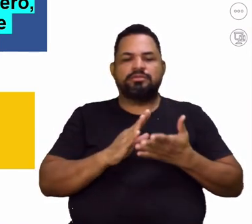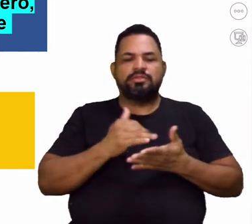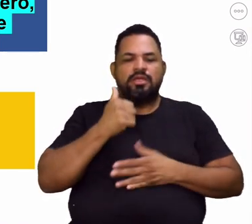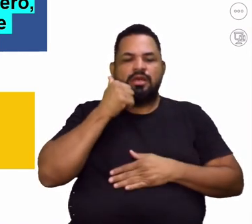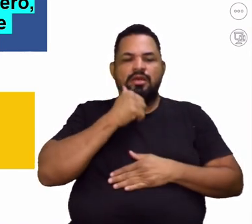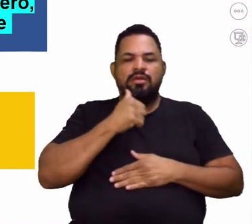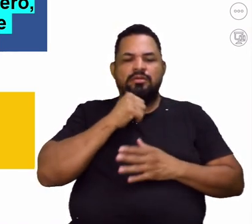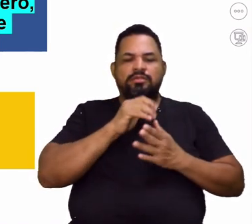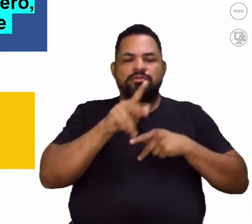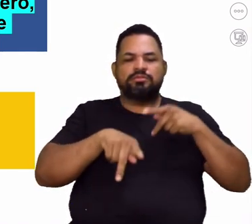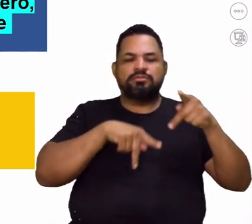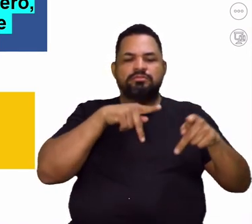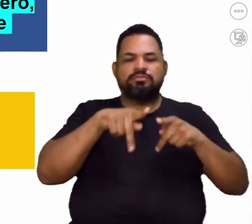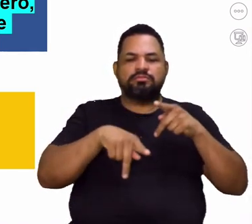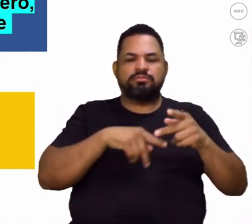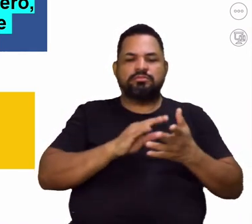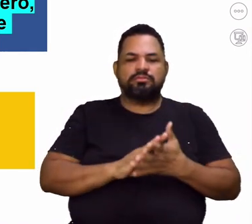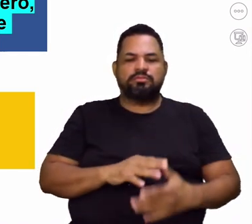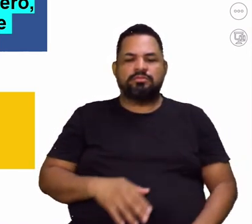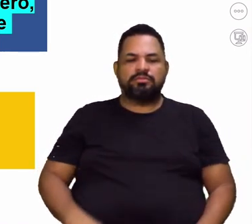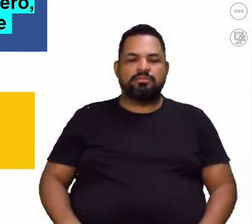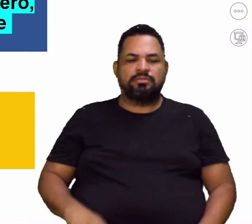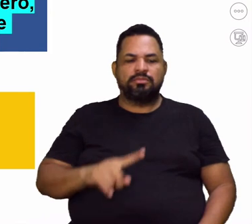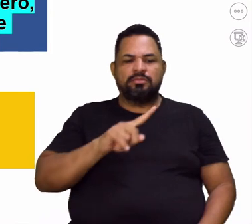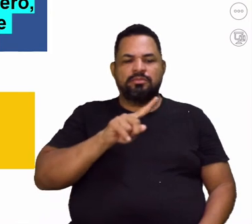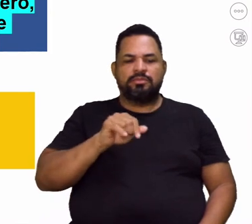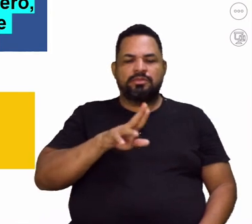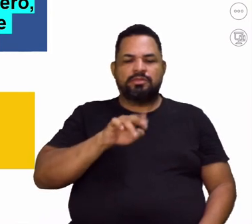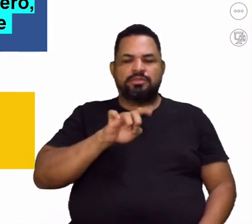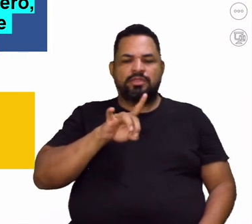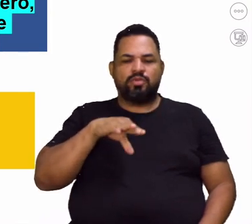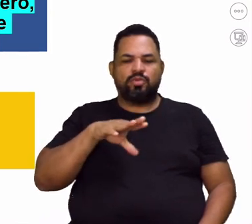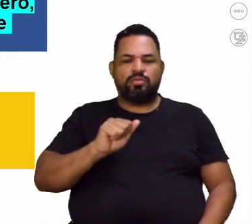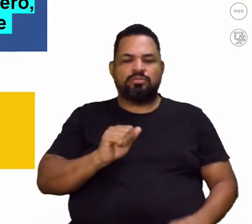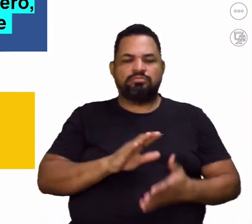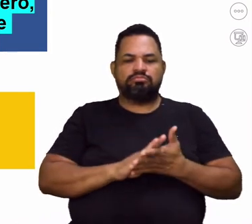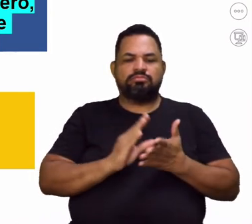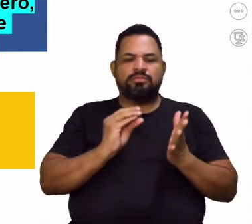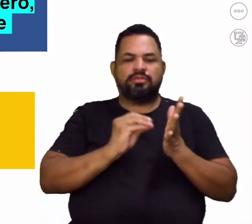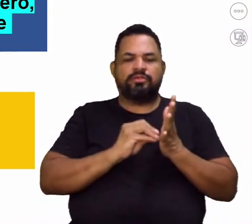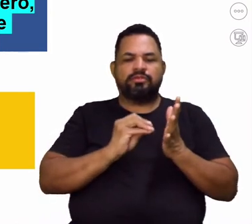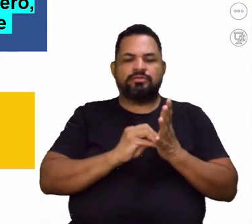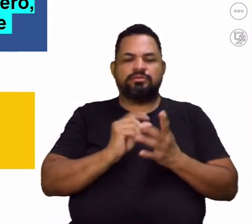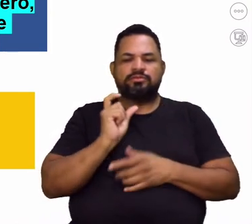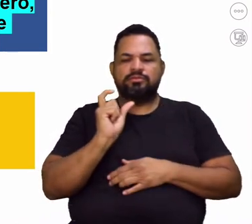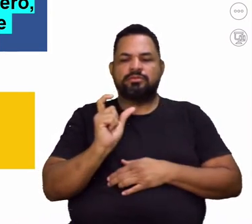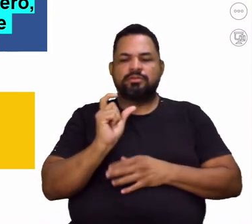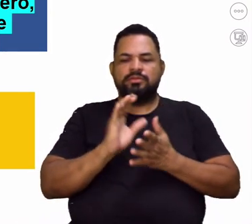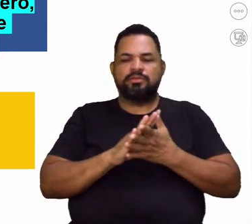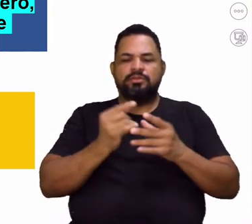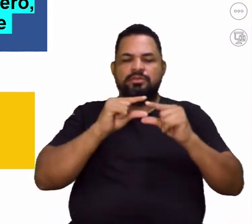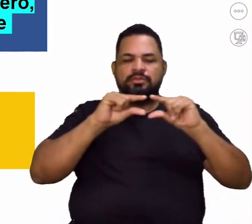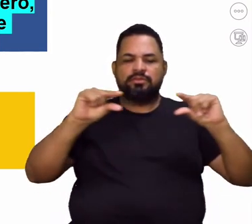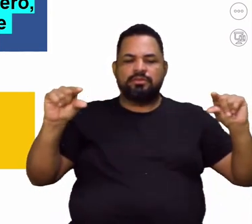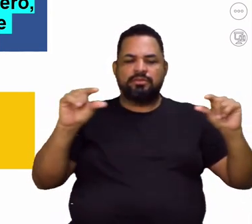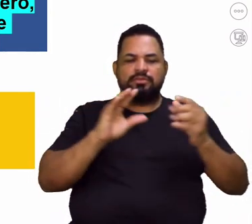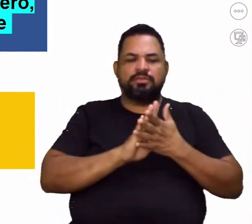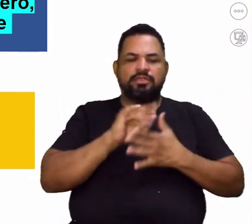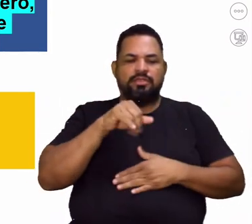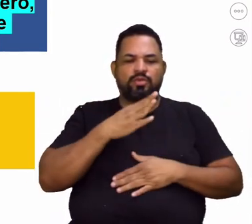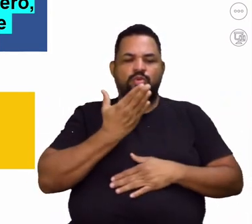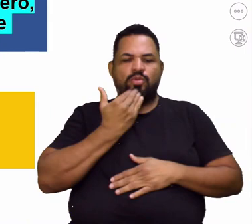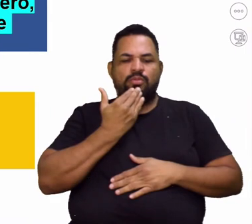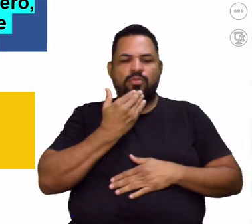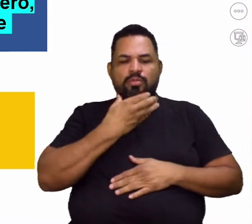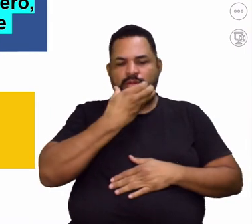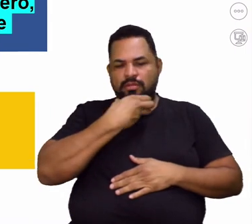mulheres do povo. Zeugma, a omissão de um ou mais termo na oração. Ana comeu manga,